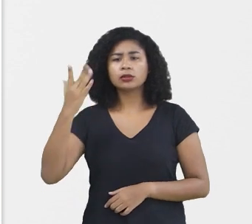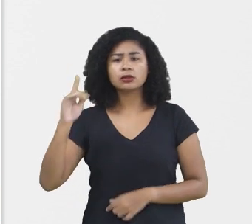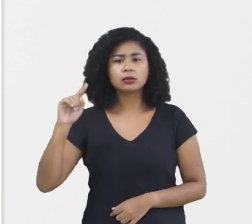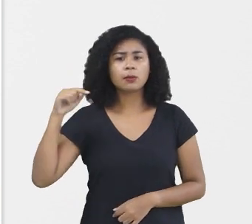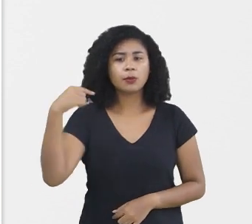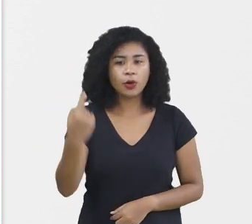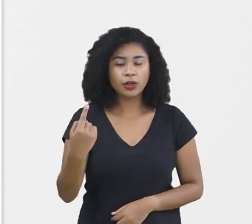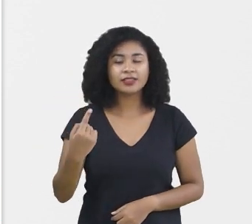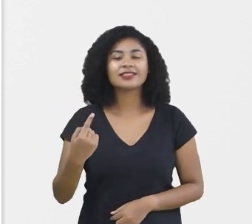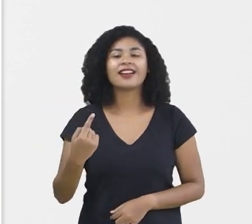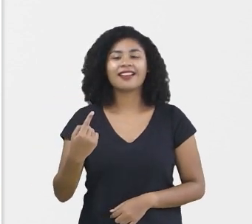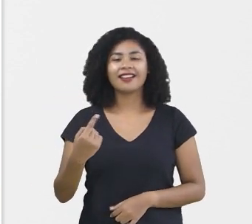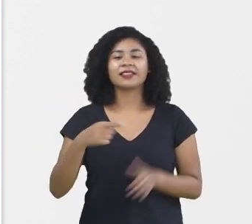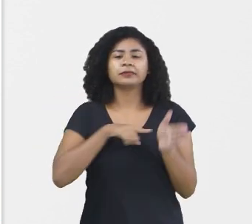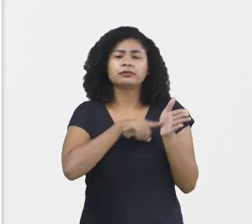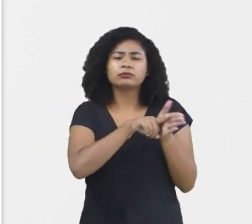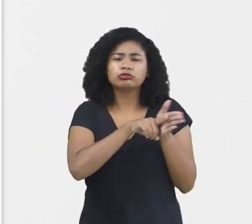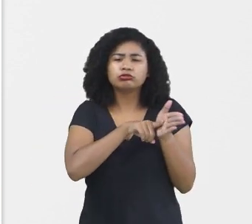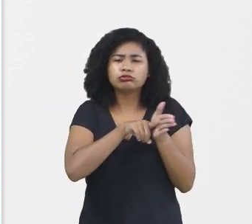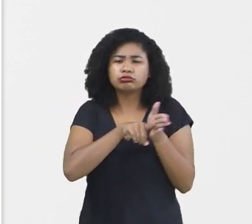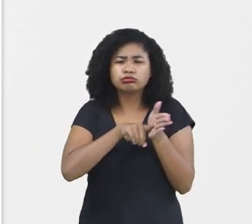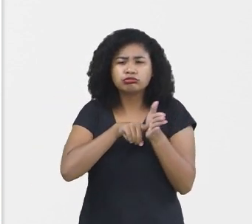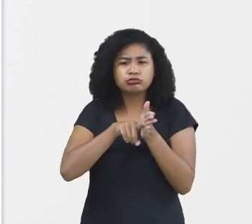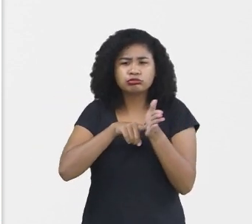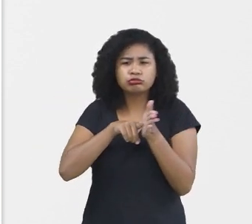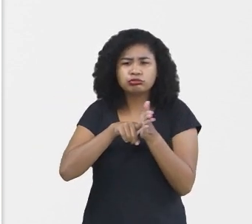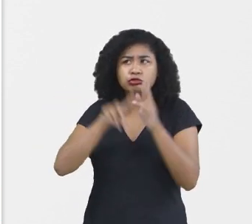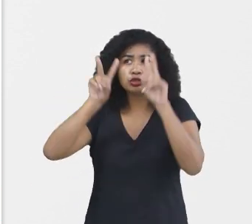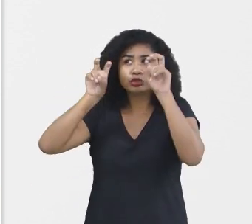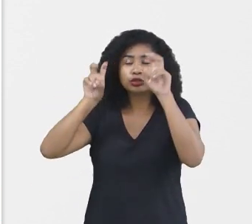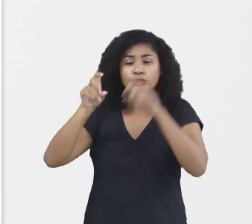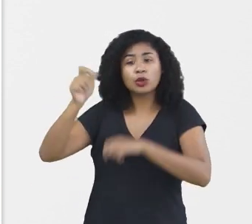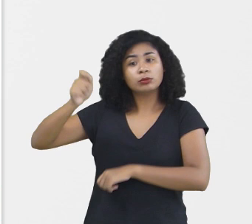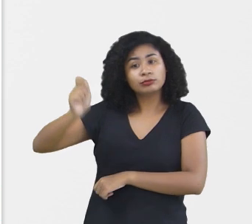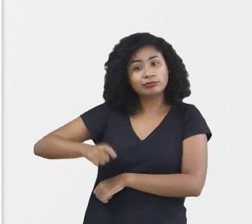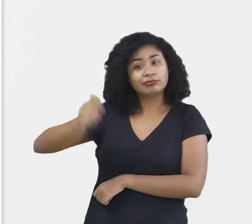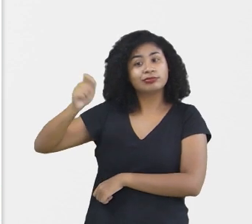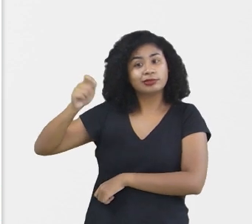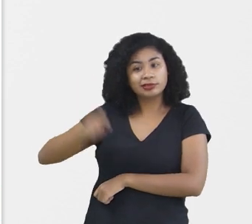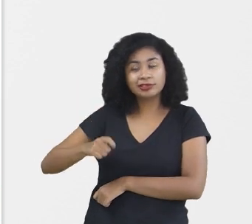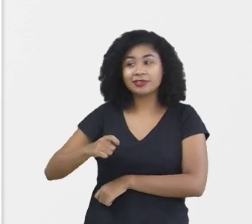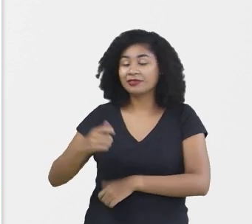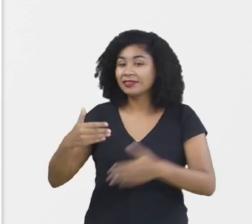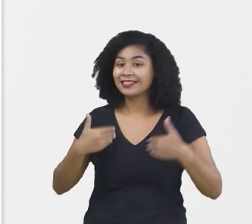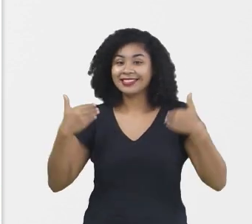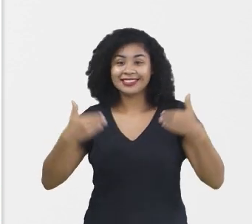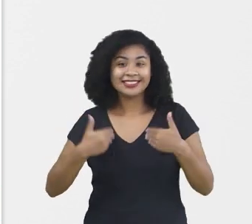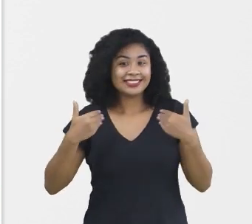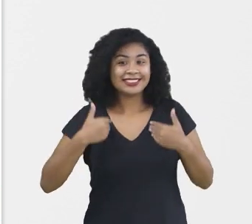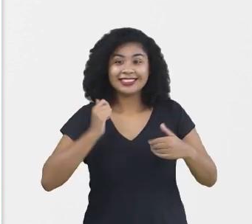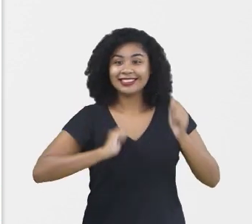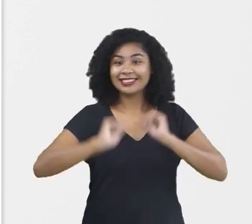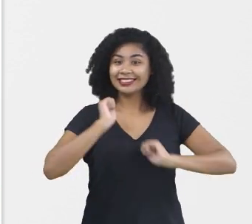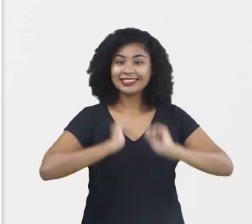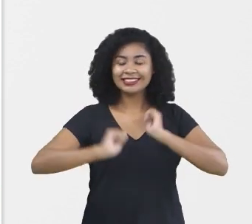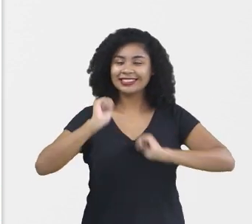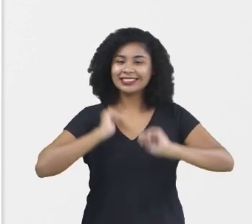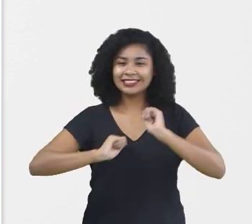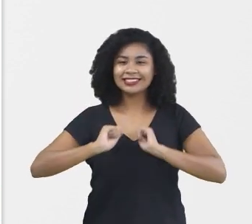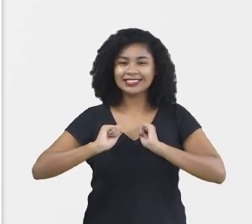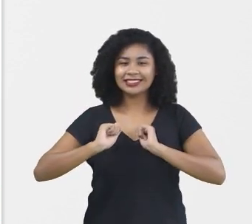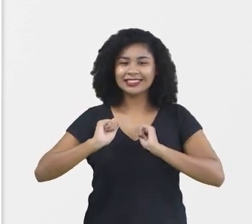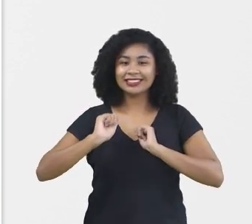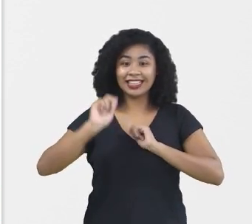pesquisarem sobre o brinquedo. Então, eles se entusiasmaram muito com isso. Então, o resultado foi o quê? As